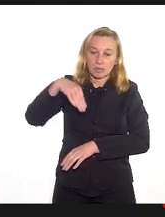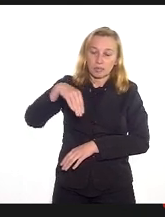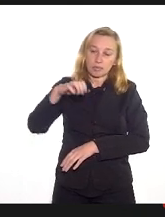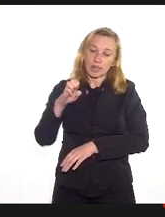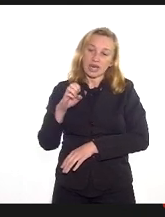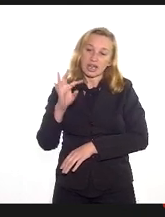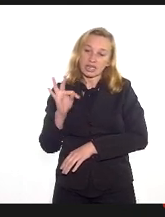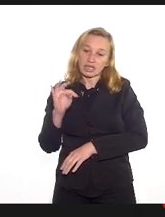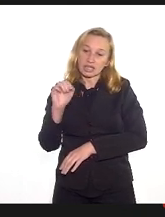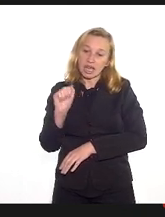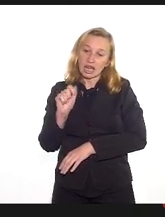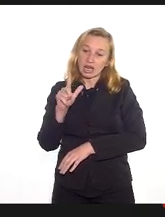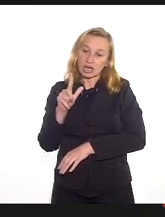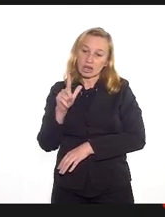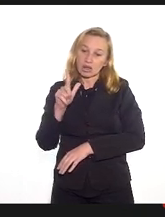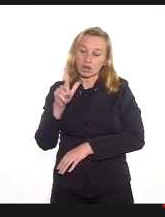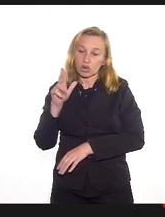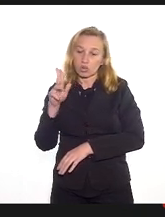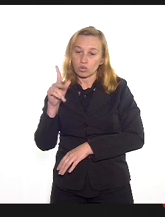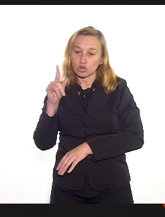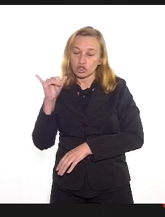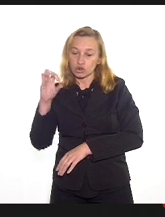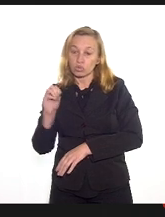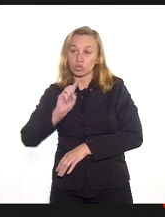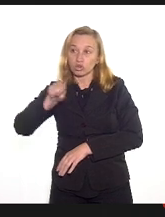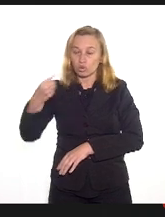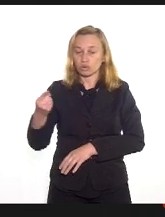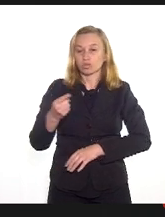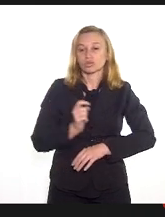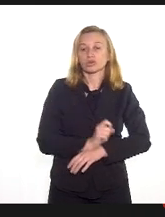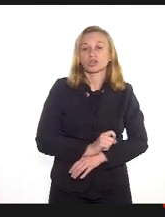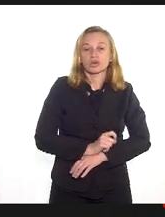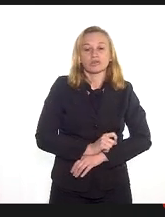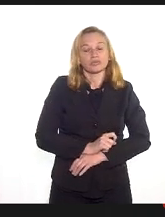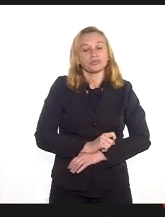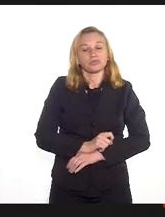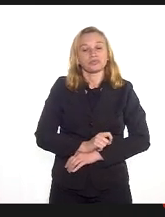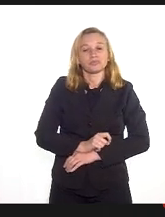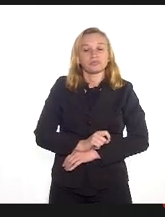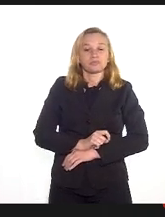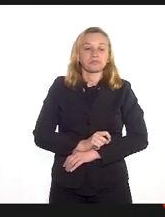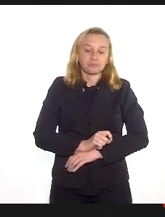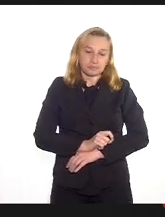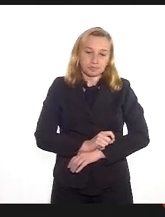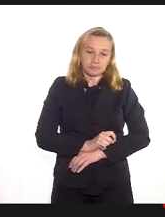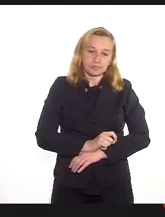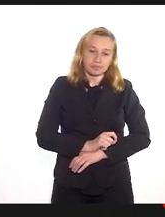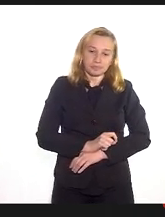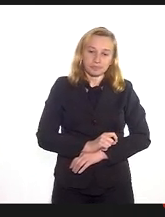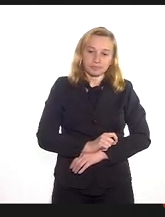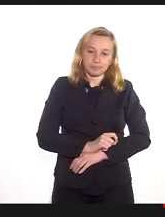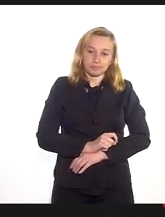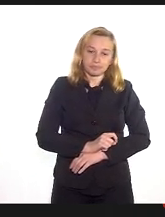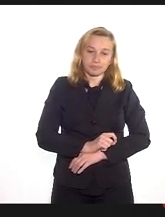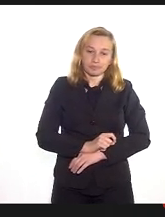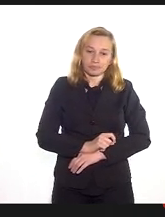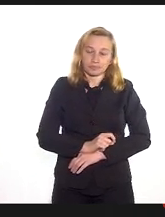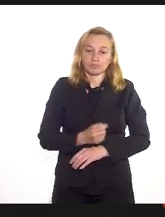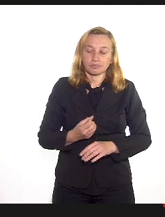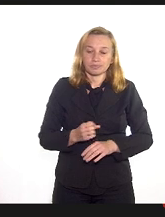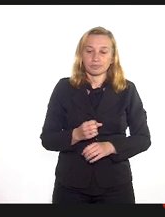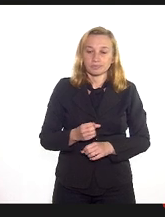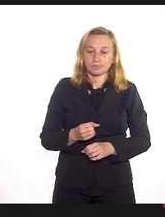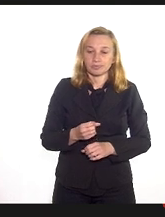grande, já é e se tornará ainda mais relevante, como o grande fornecedor de insumos para